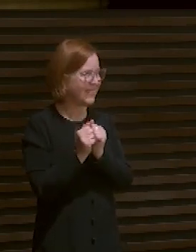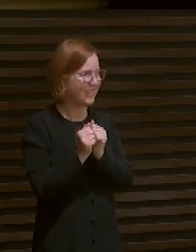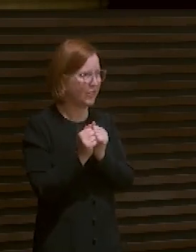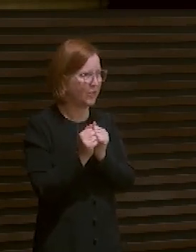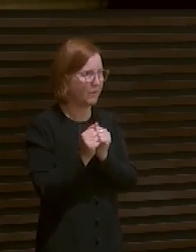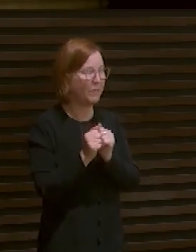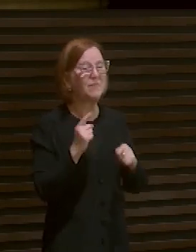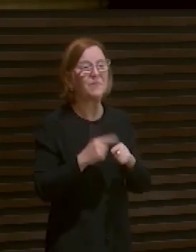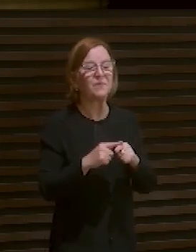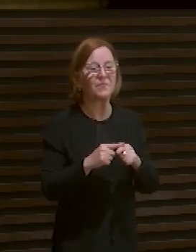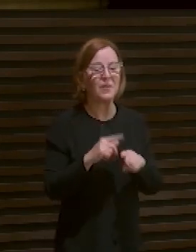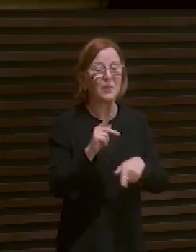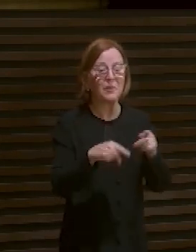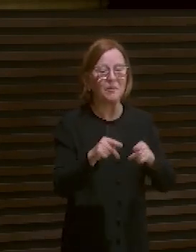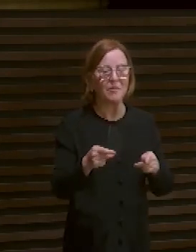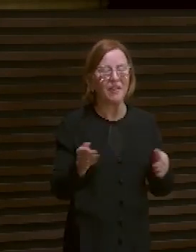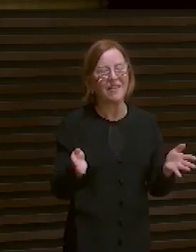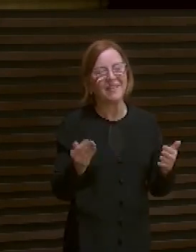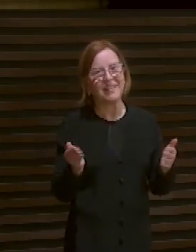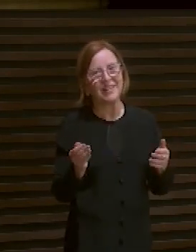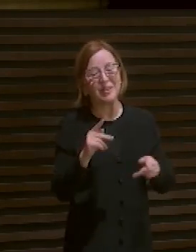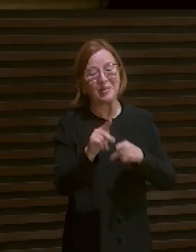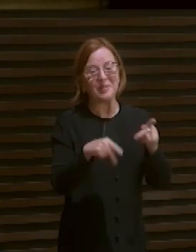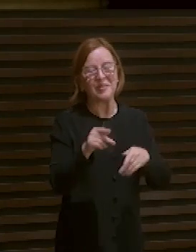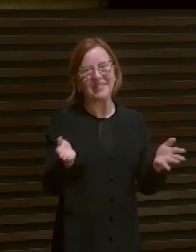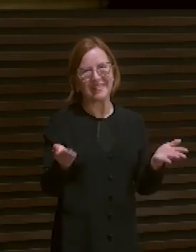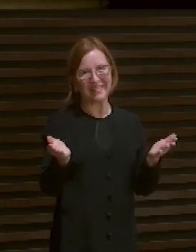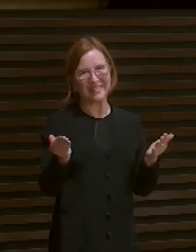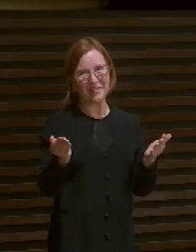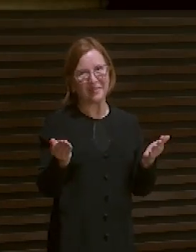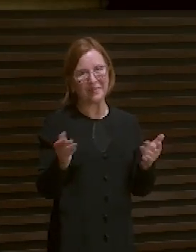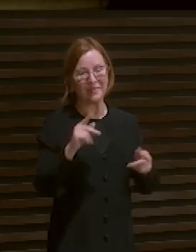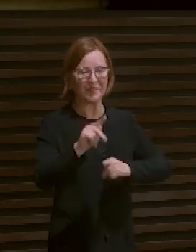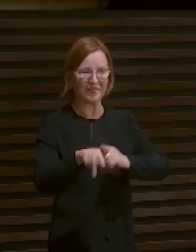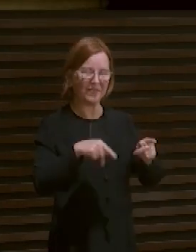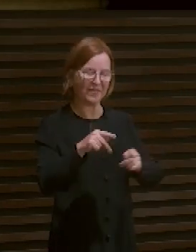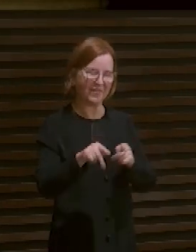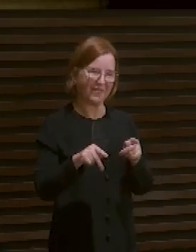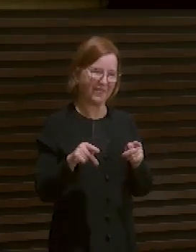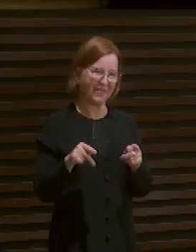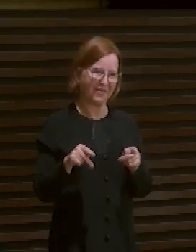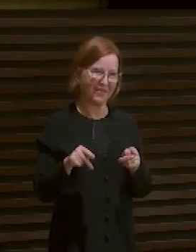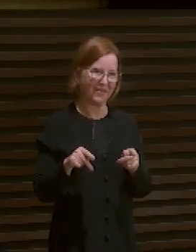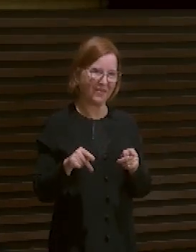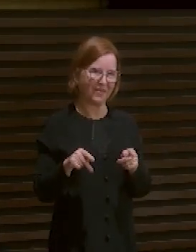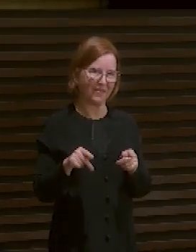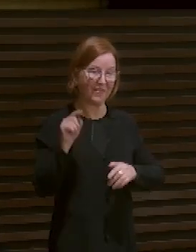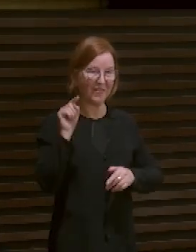Porque é uma raça leve, é um povo leve, é um povo que